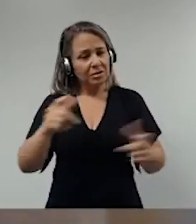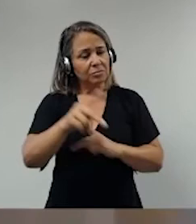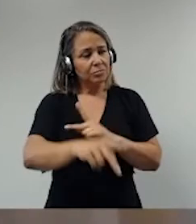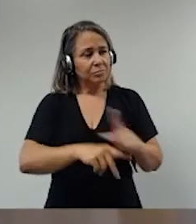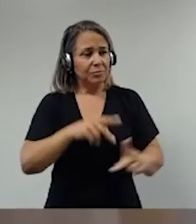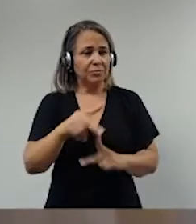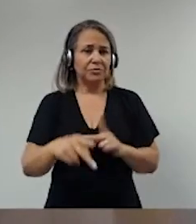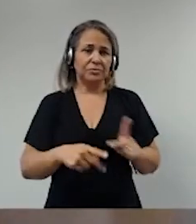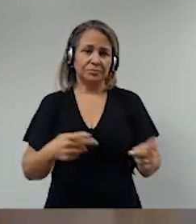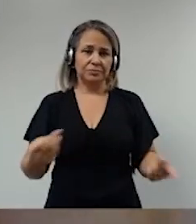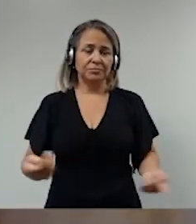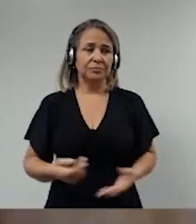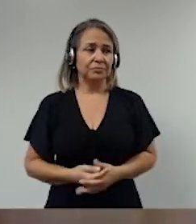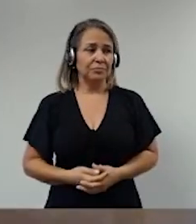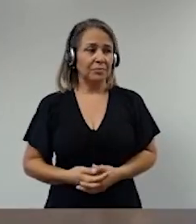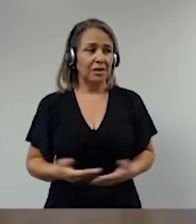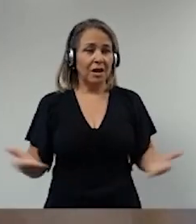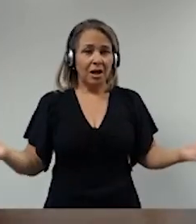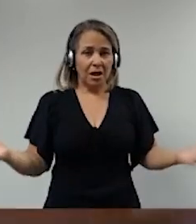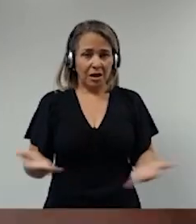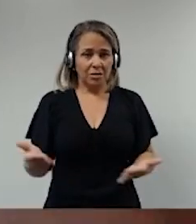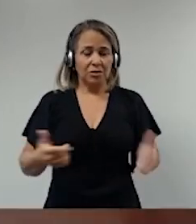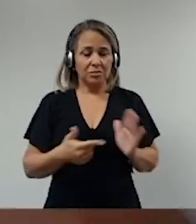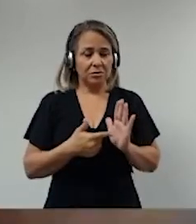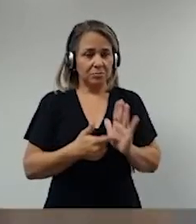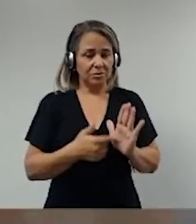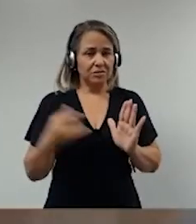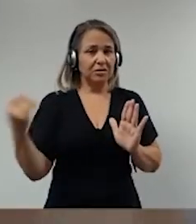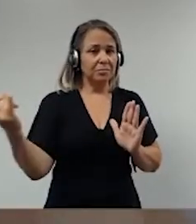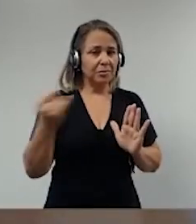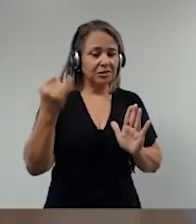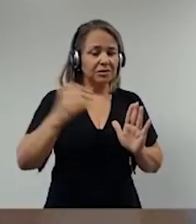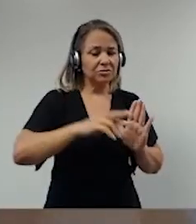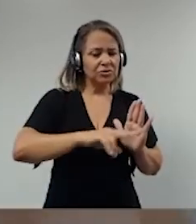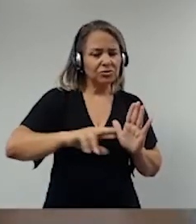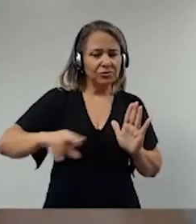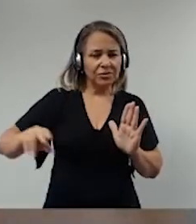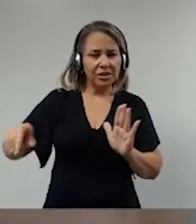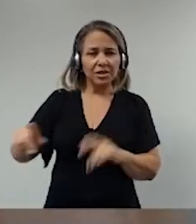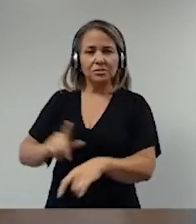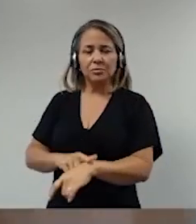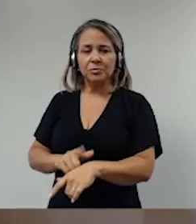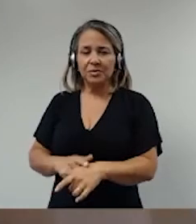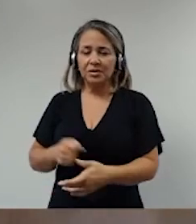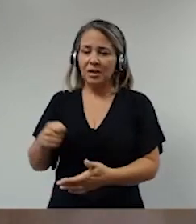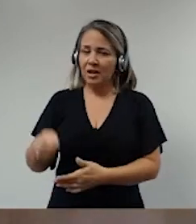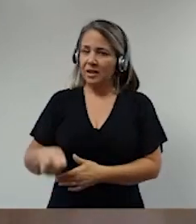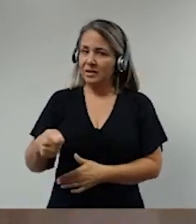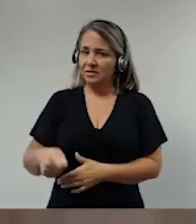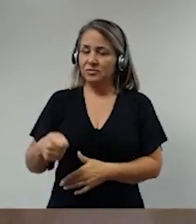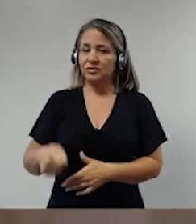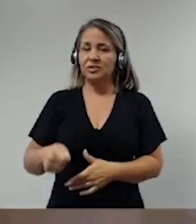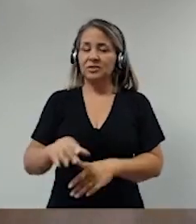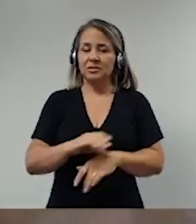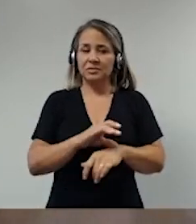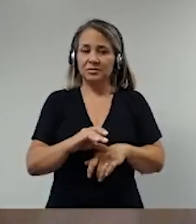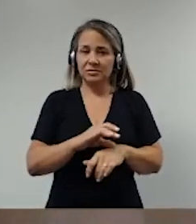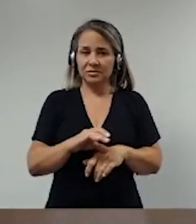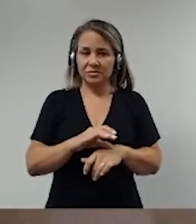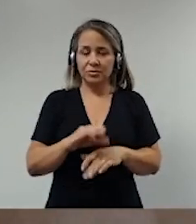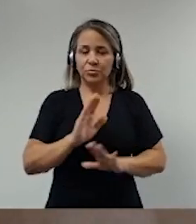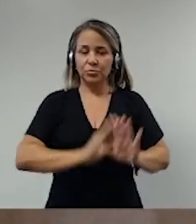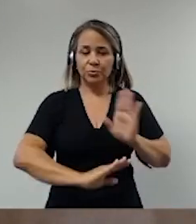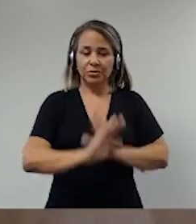população. E agora que ela já foi tão importante em vários momentos, nas garantias constitucionais, na guardiã